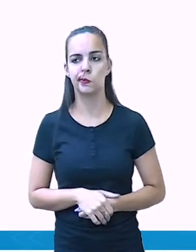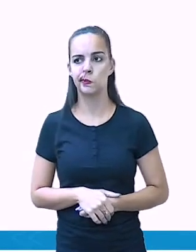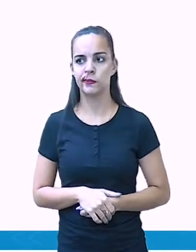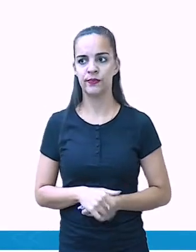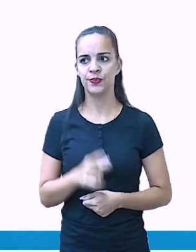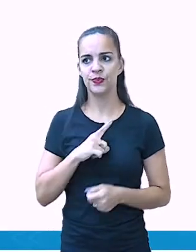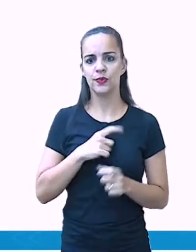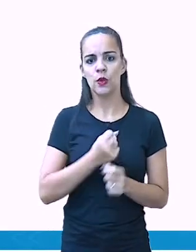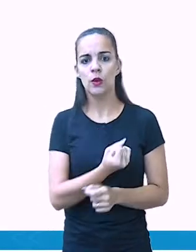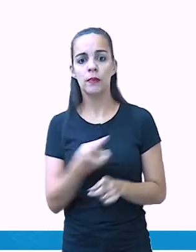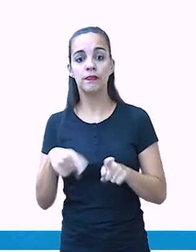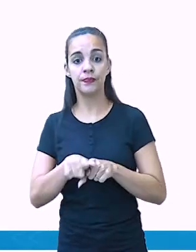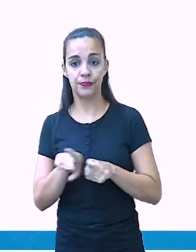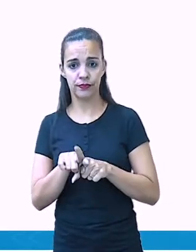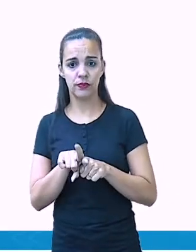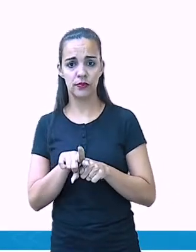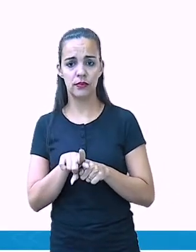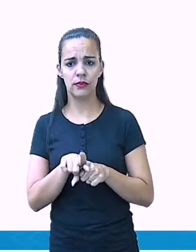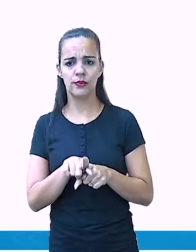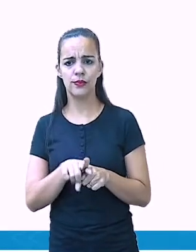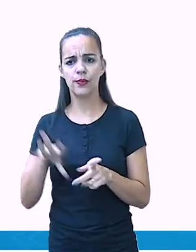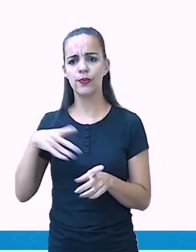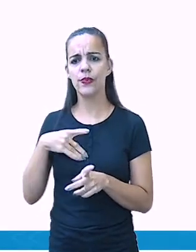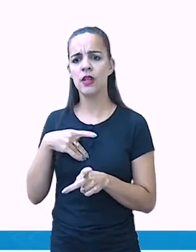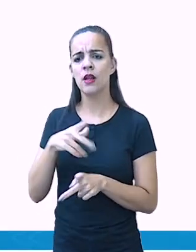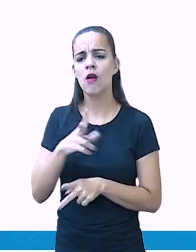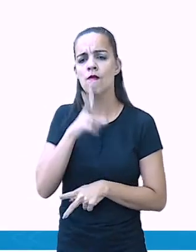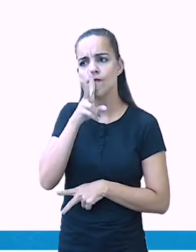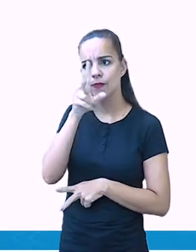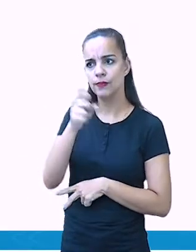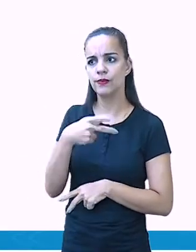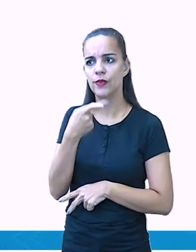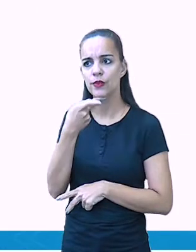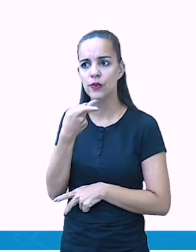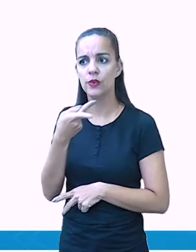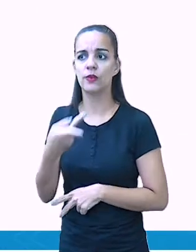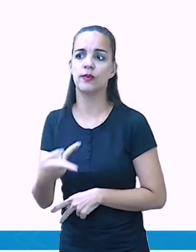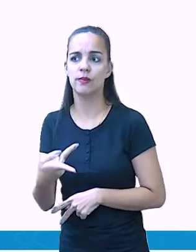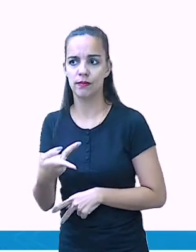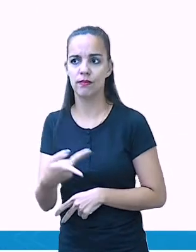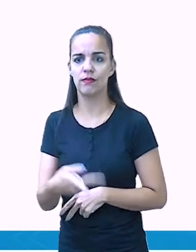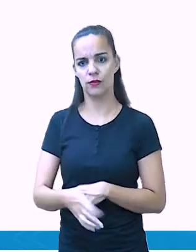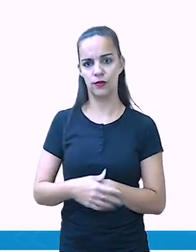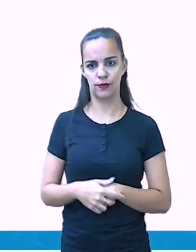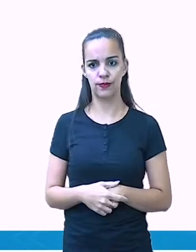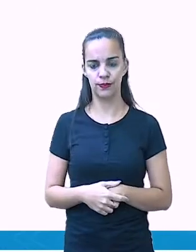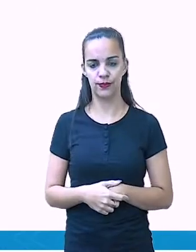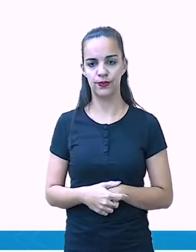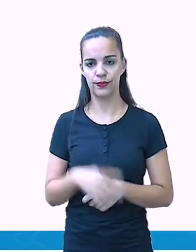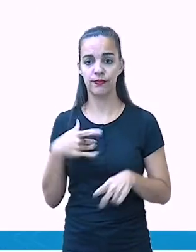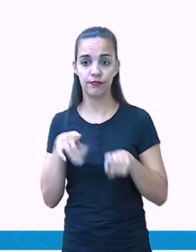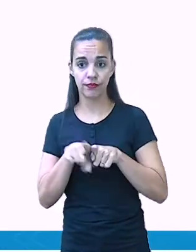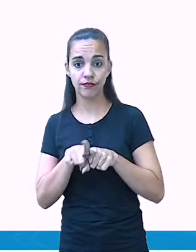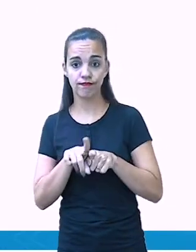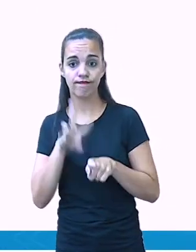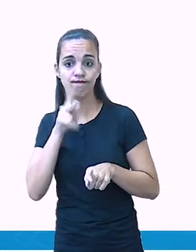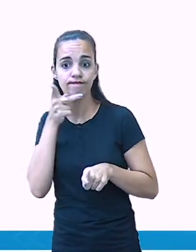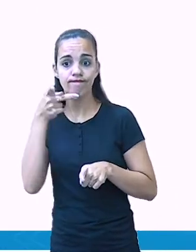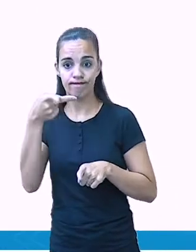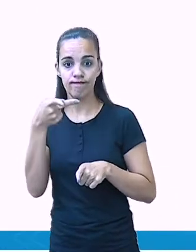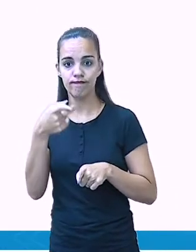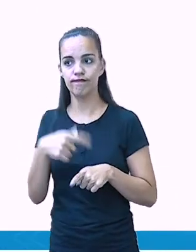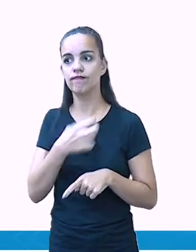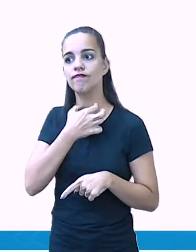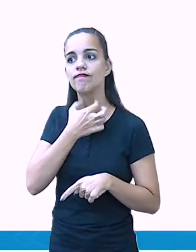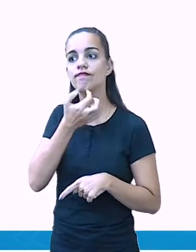mesmo? Usando o número de sílabas. Eu posso classificar também quanto à intensidade da pronúncia. Como que eu